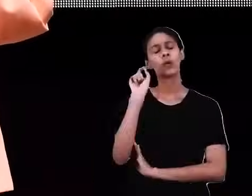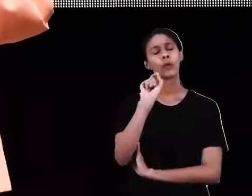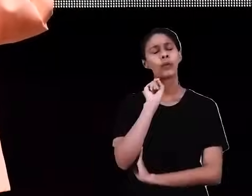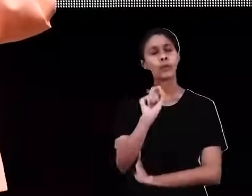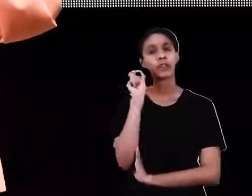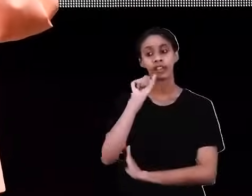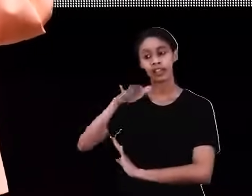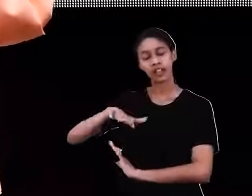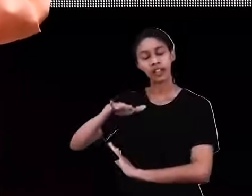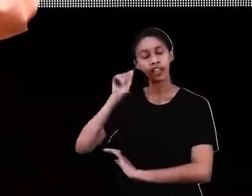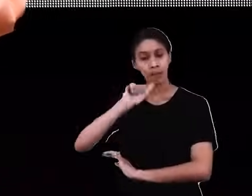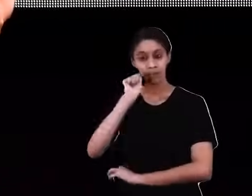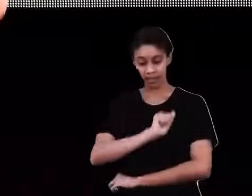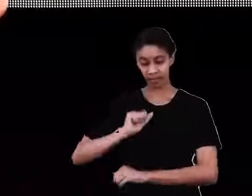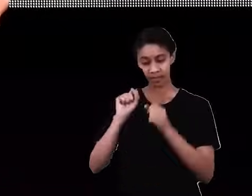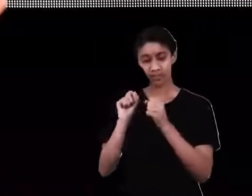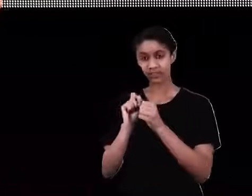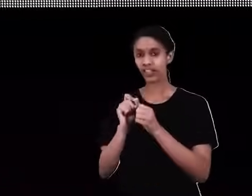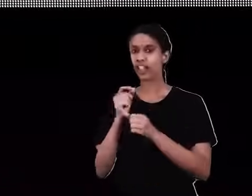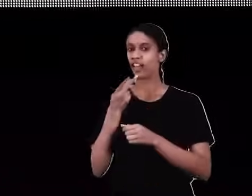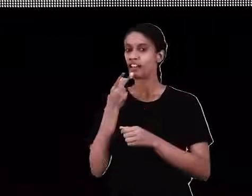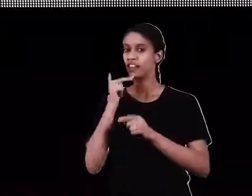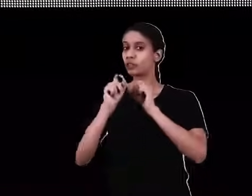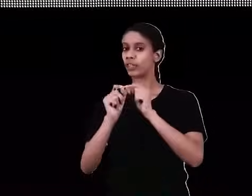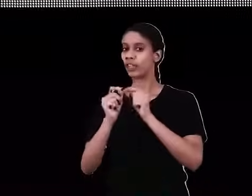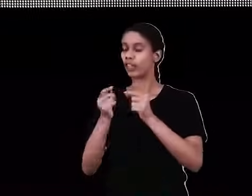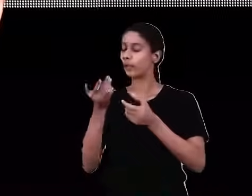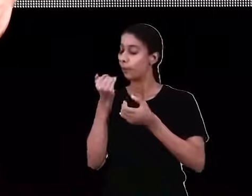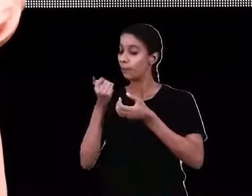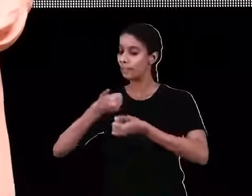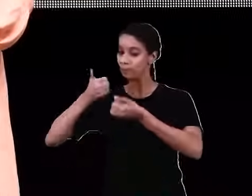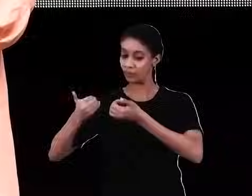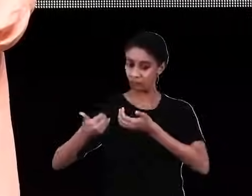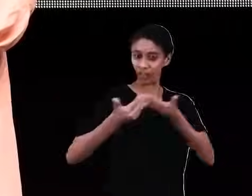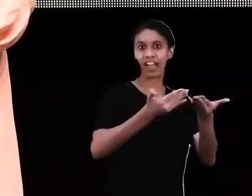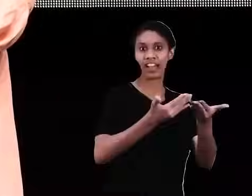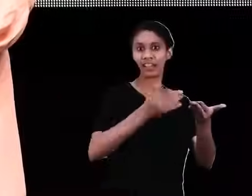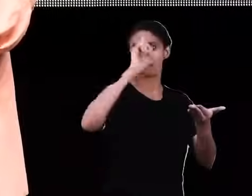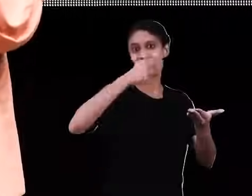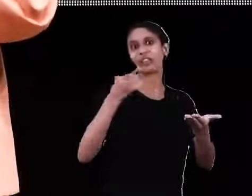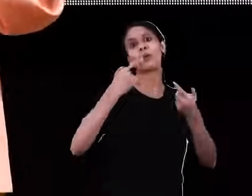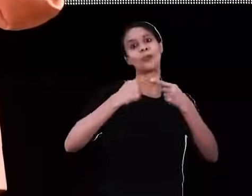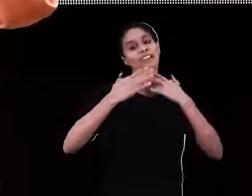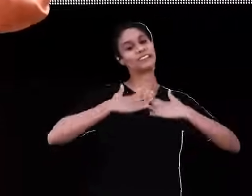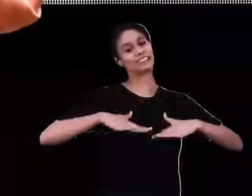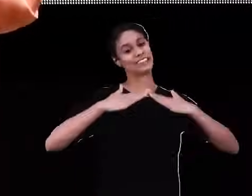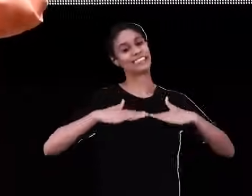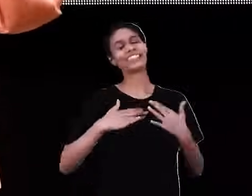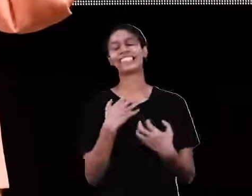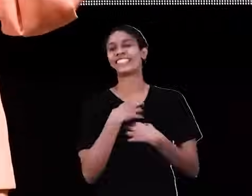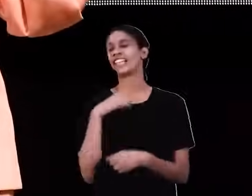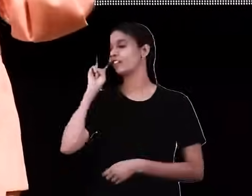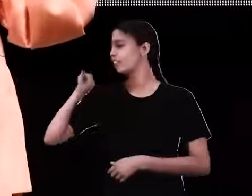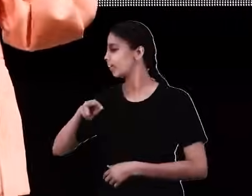que ela fez? Mandou a comida na frente, porque comida sempre apazigua os ânimos. É verdade ou não é? Camarada, não